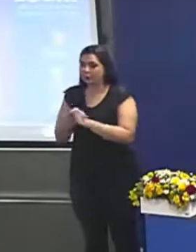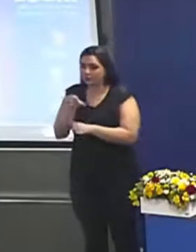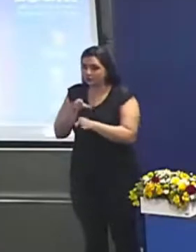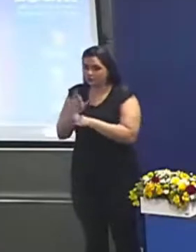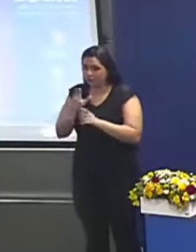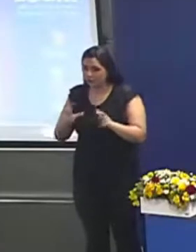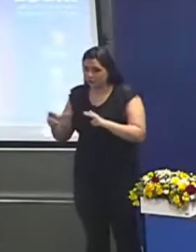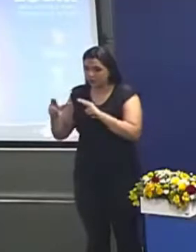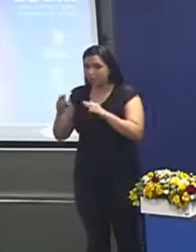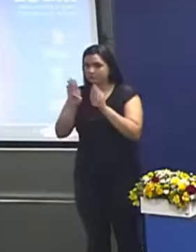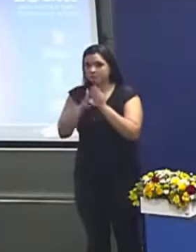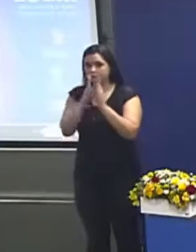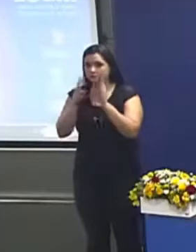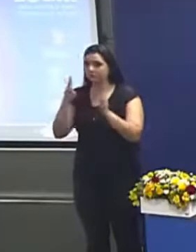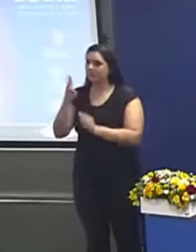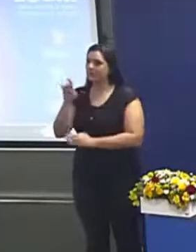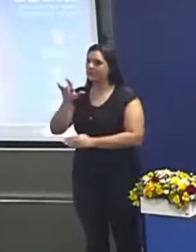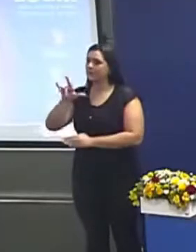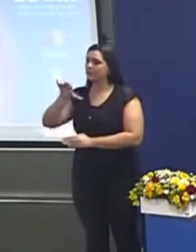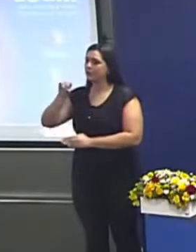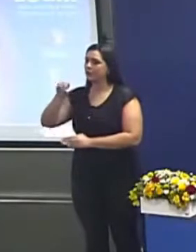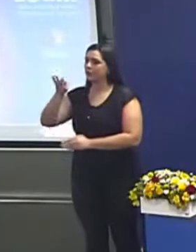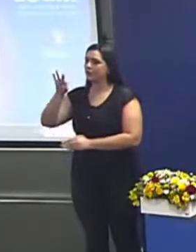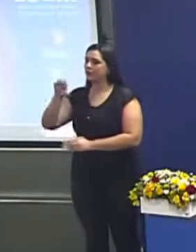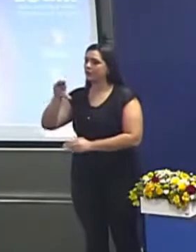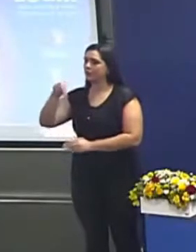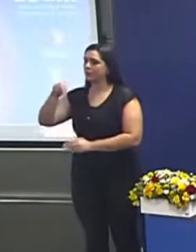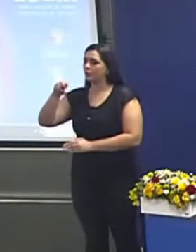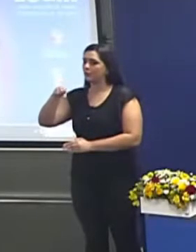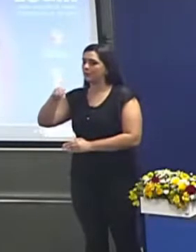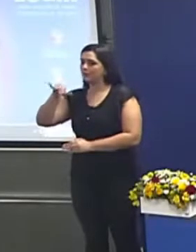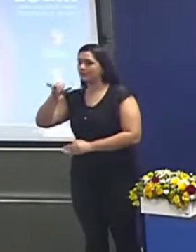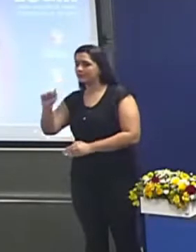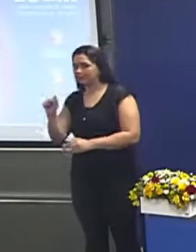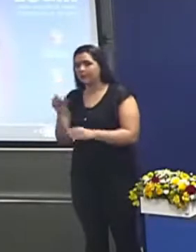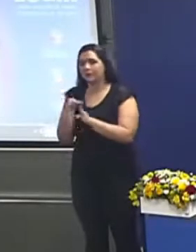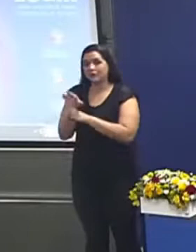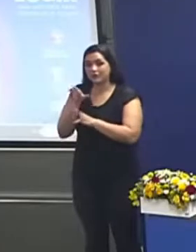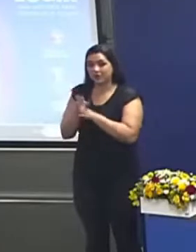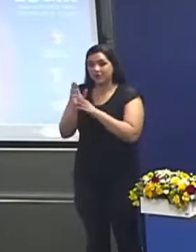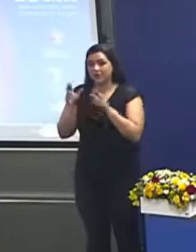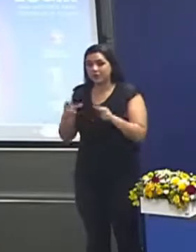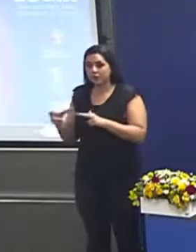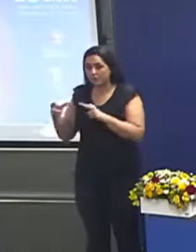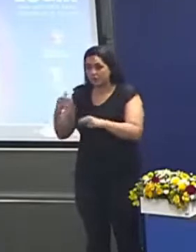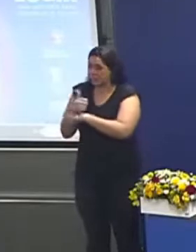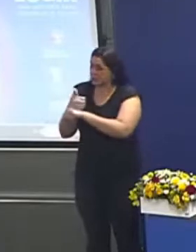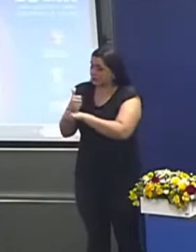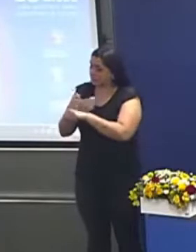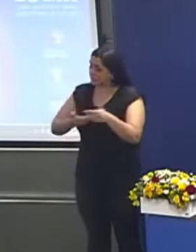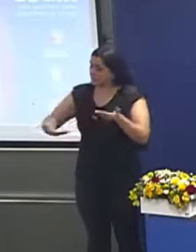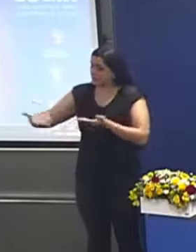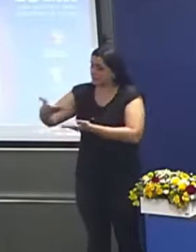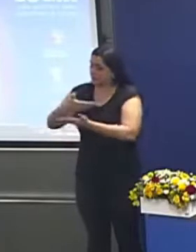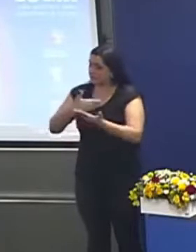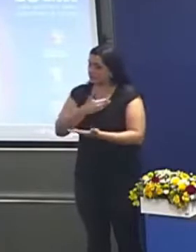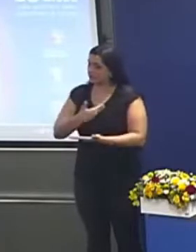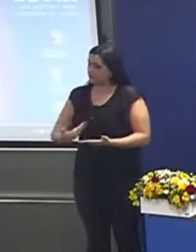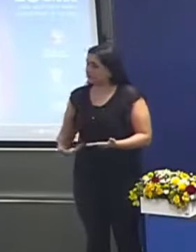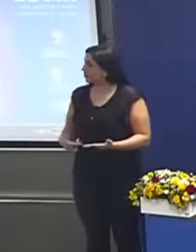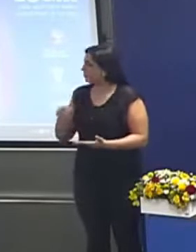de Biblioteconomia. Alame Ferreira, Conselho Regional de Profissionais de Relações